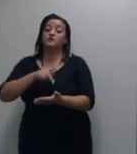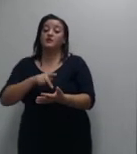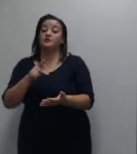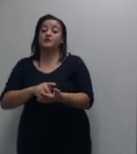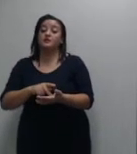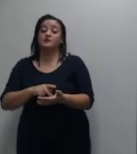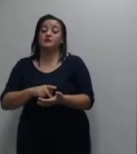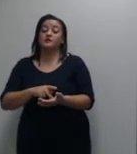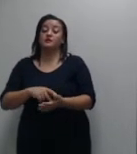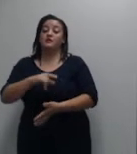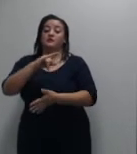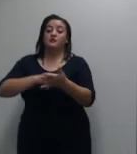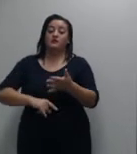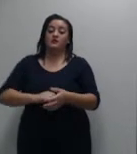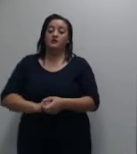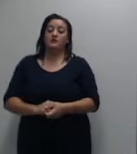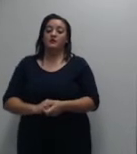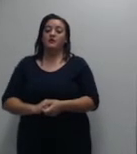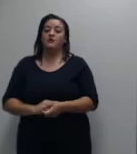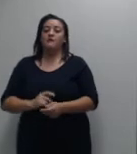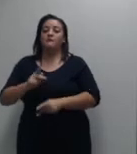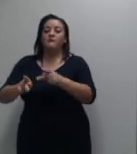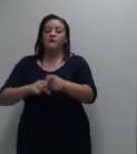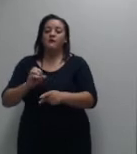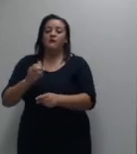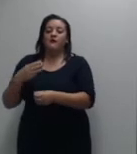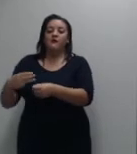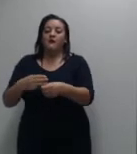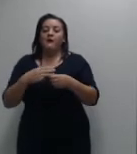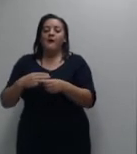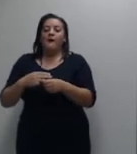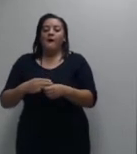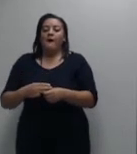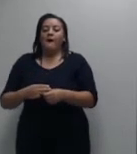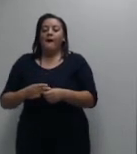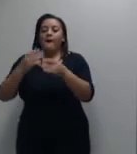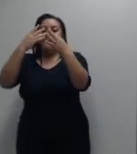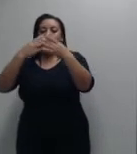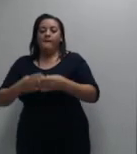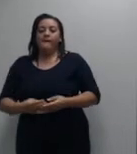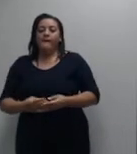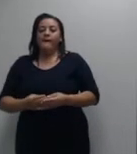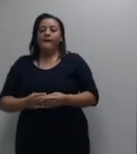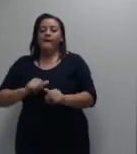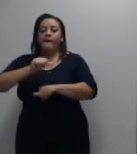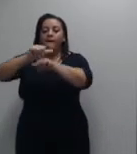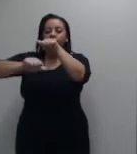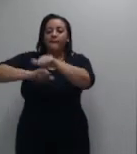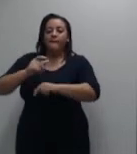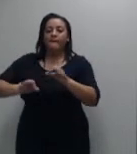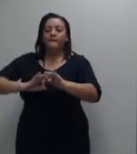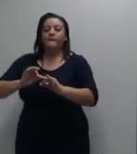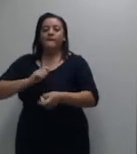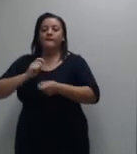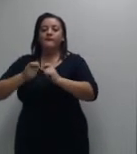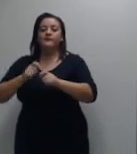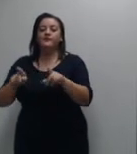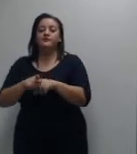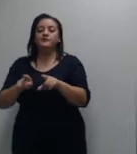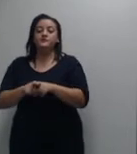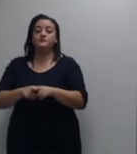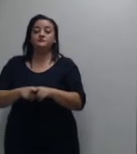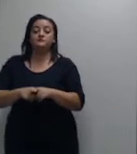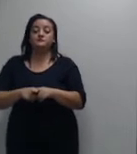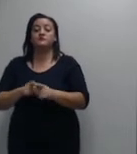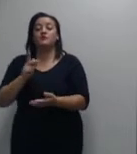certidão pública Municipal significa inverter a lógica administrativa e de atribuição